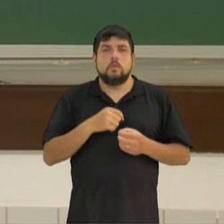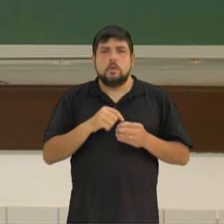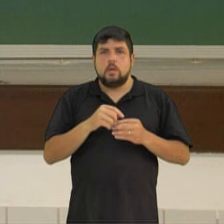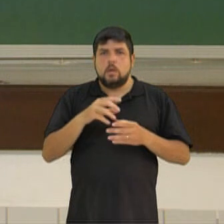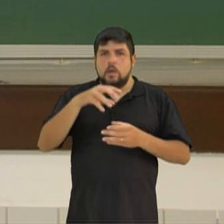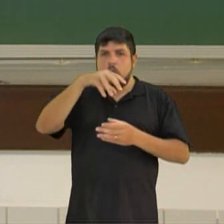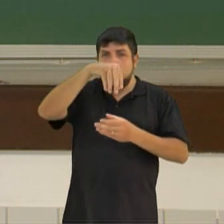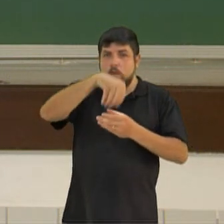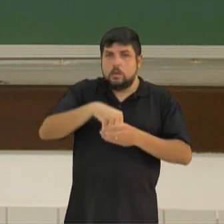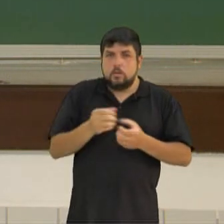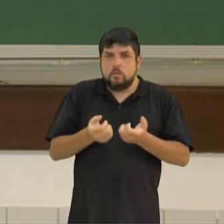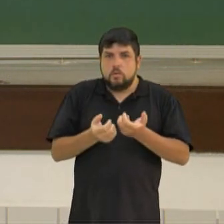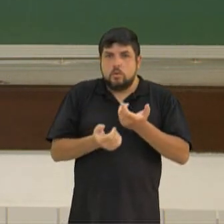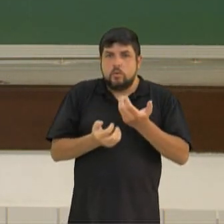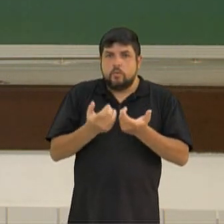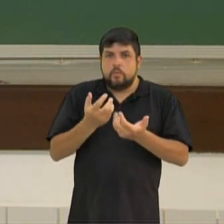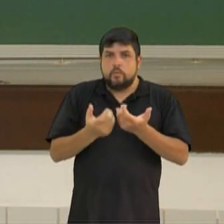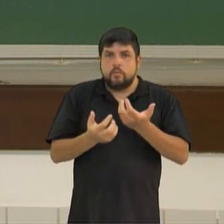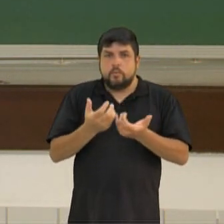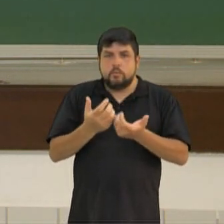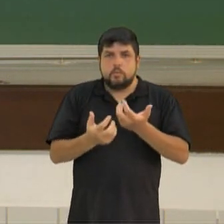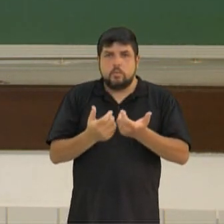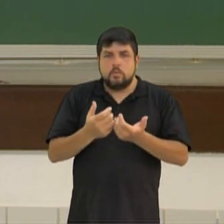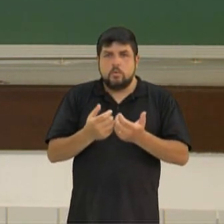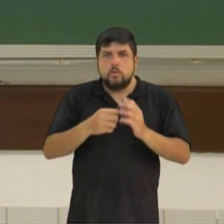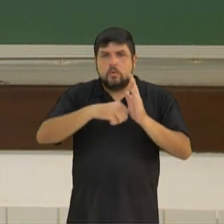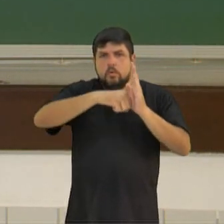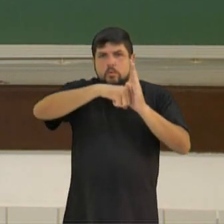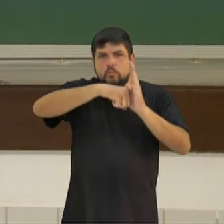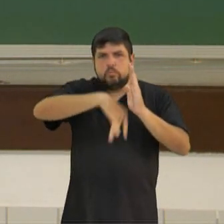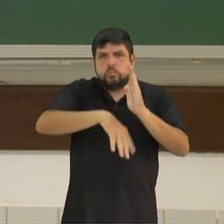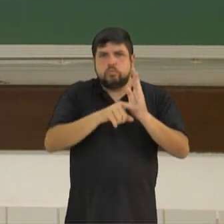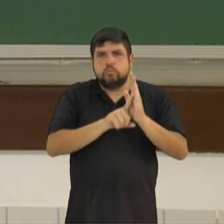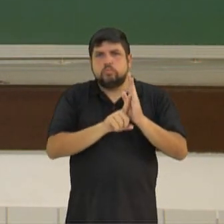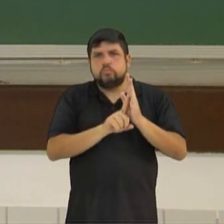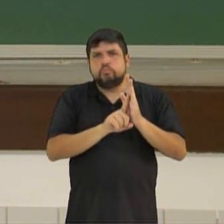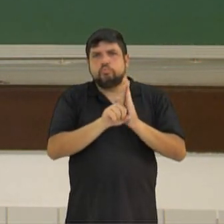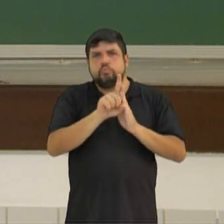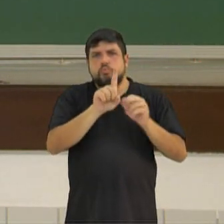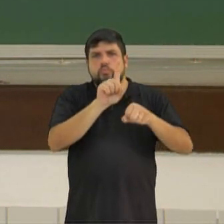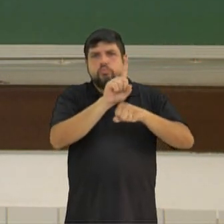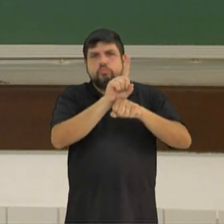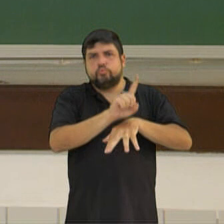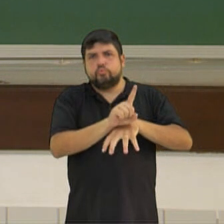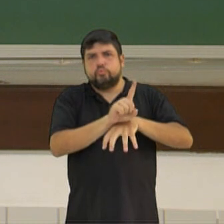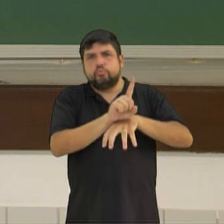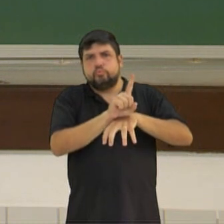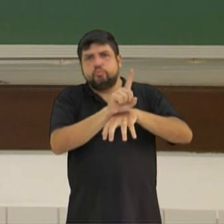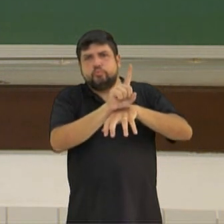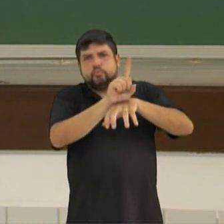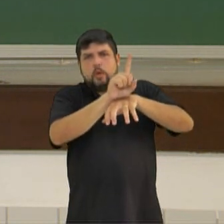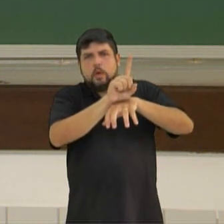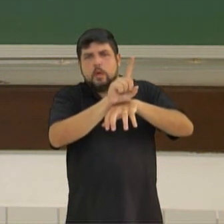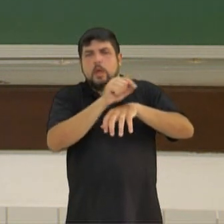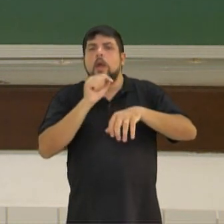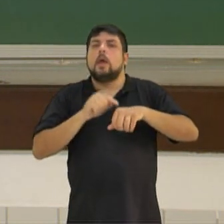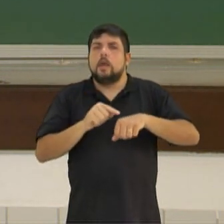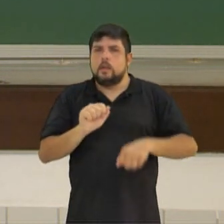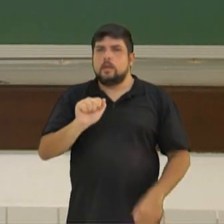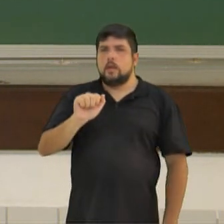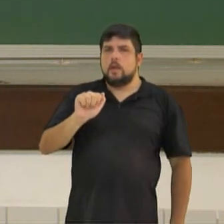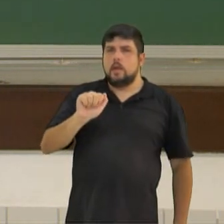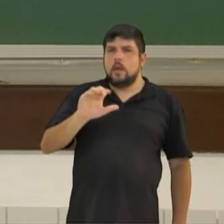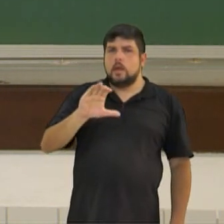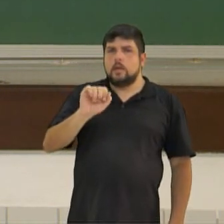queima, gera uma força que faz com que o foguete suba. Consequentemente, tá? Essa é a ação.